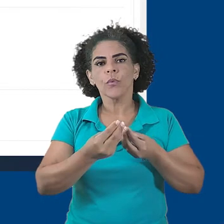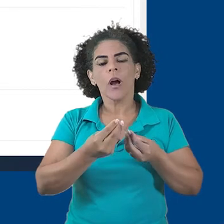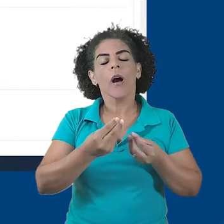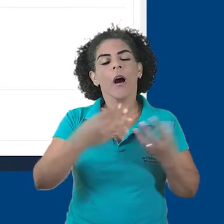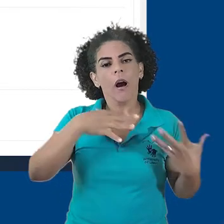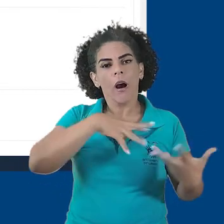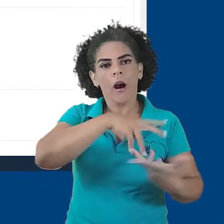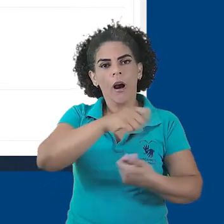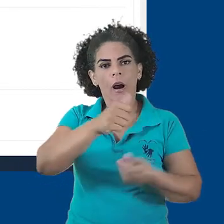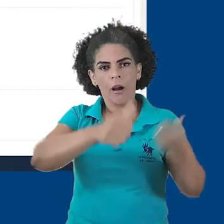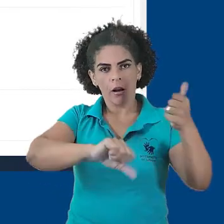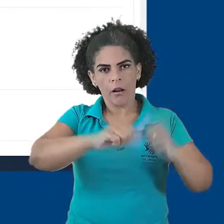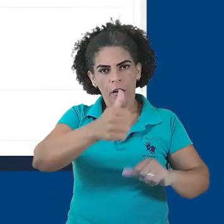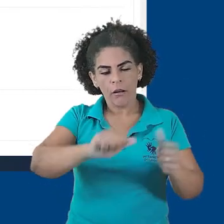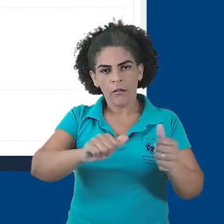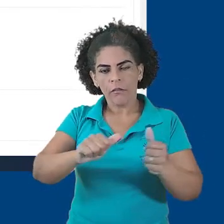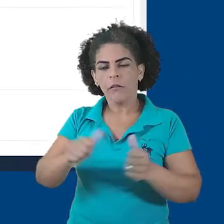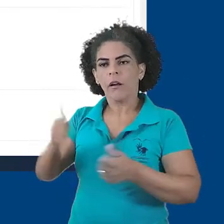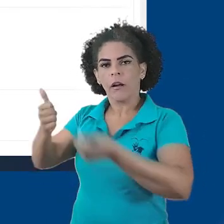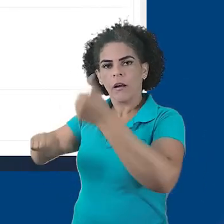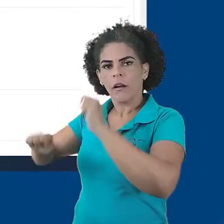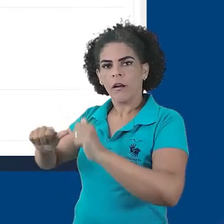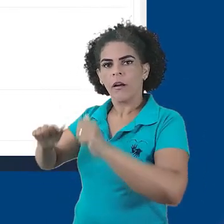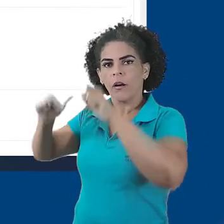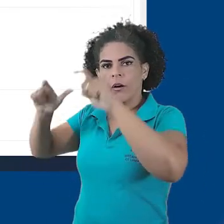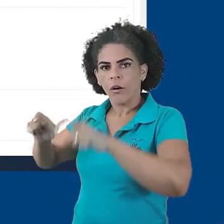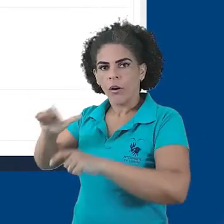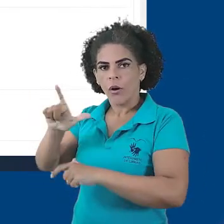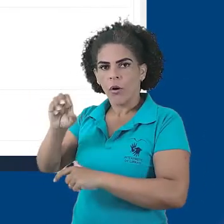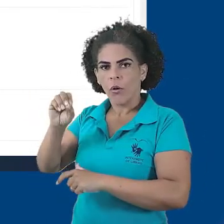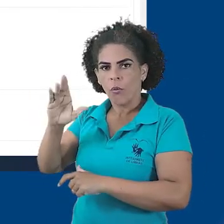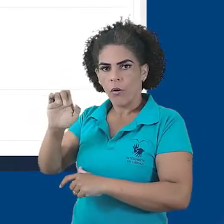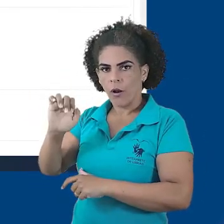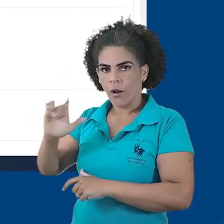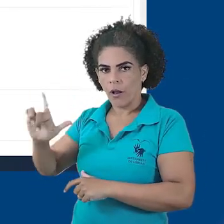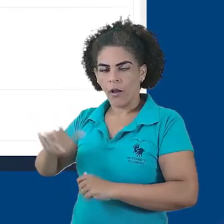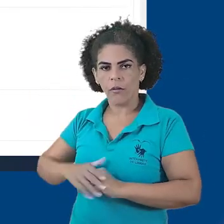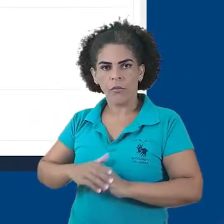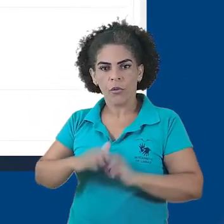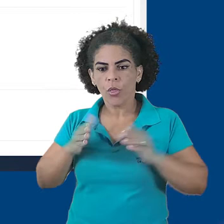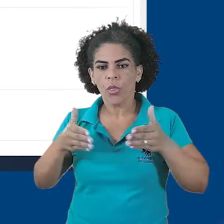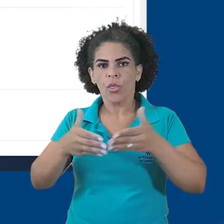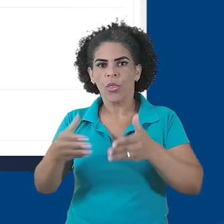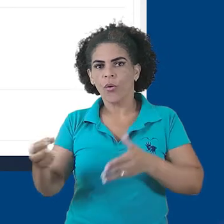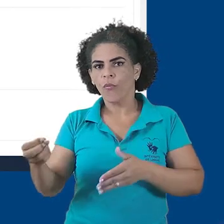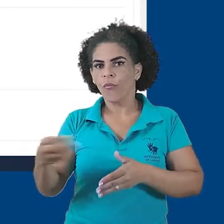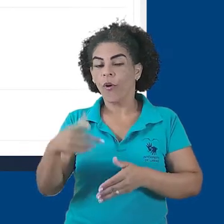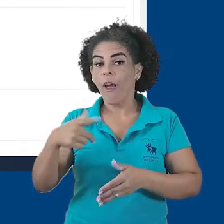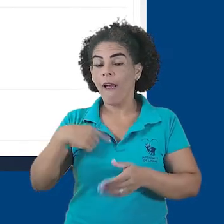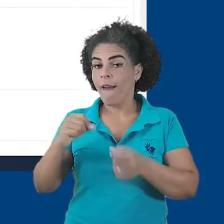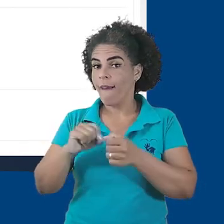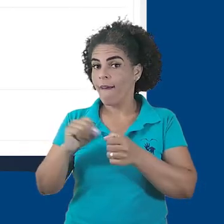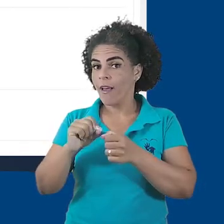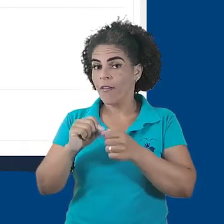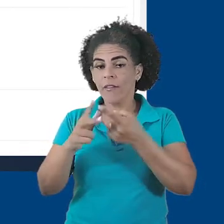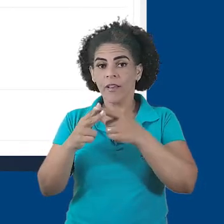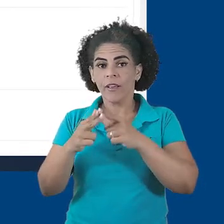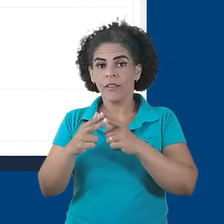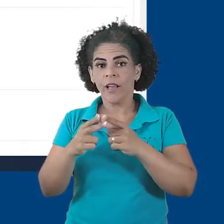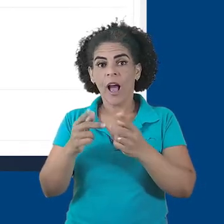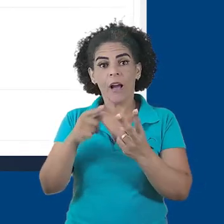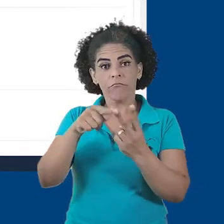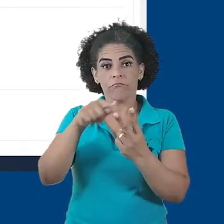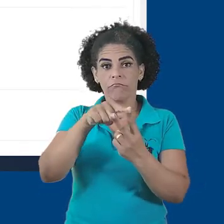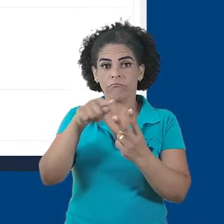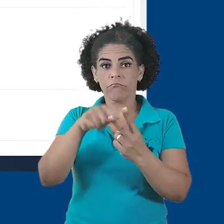de avaliação global e avaliação local. O nosso fórum, chamado Novo Fórum, foi configurado com